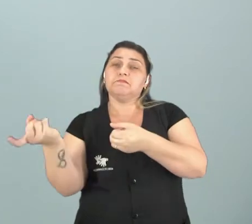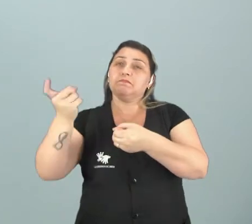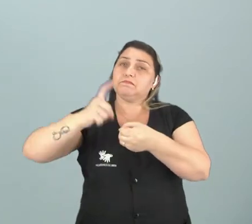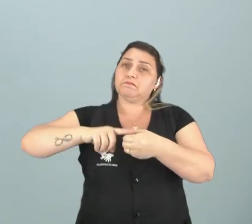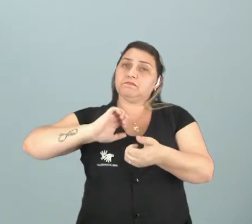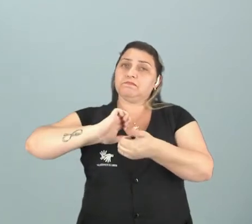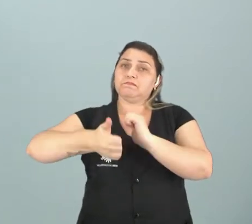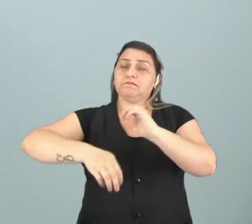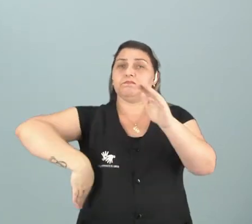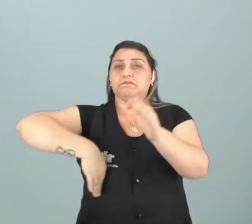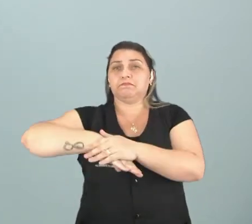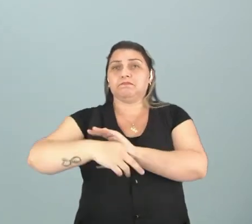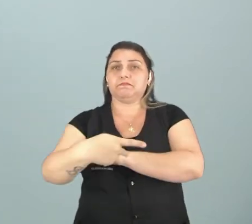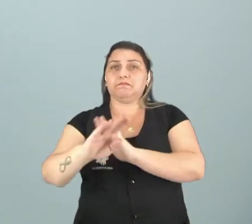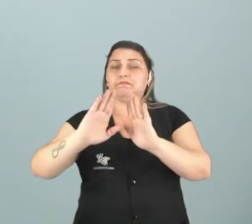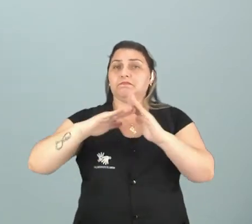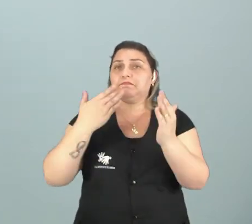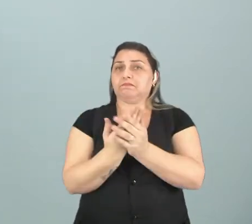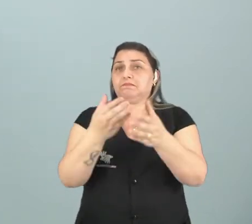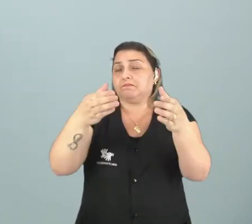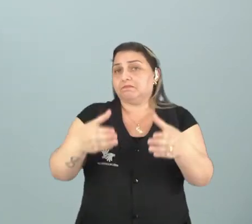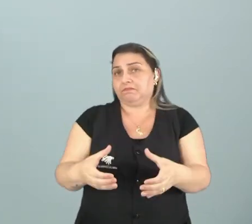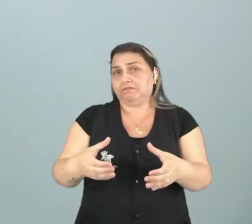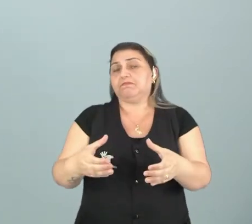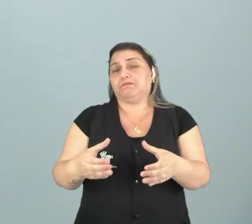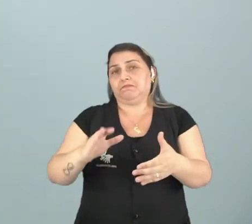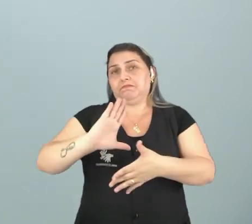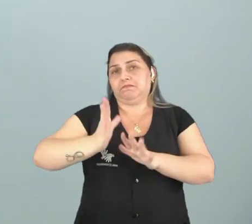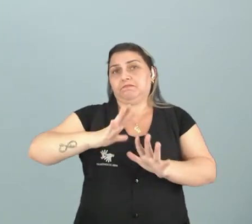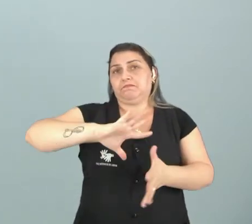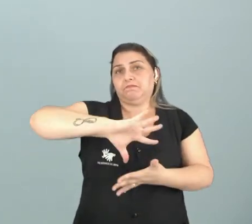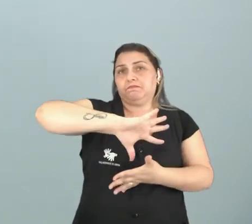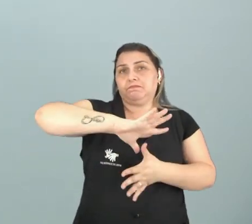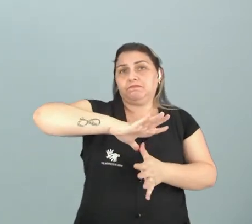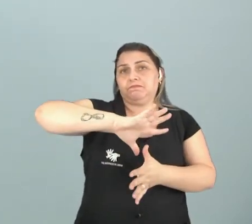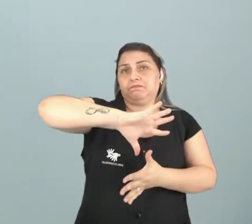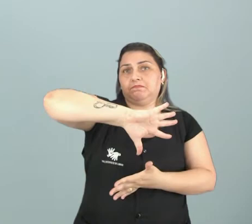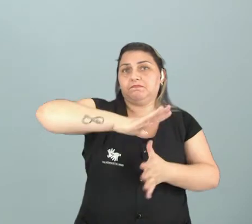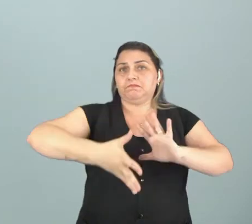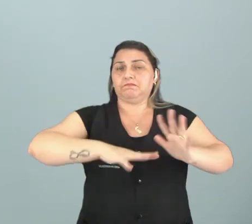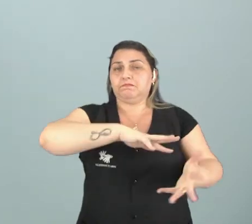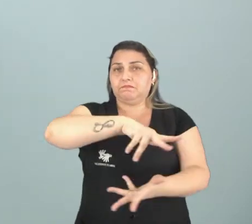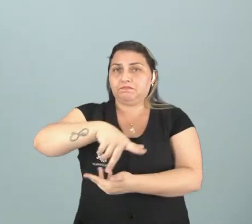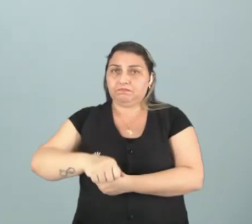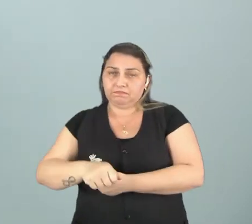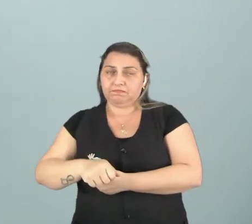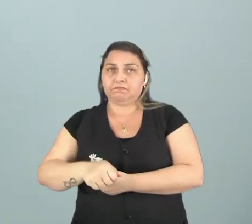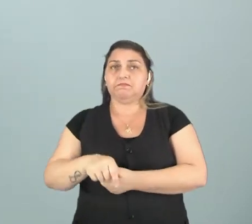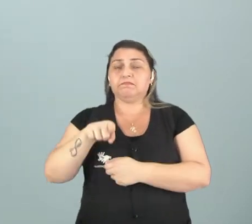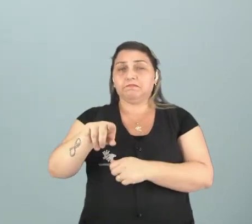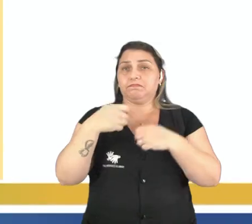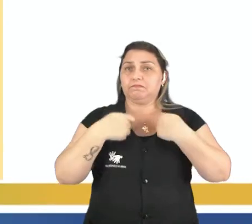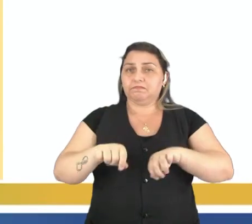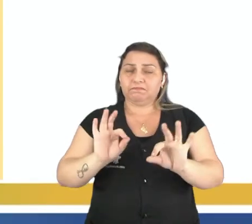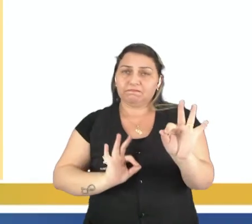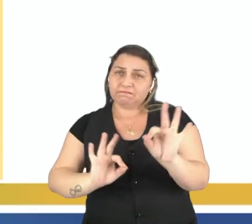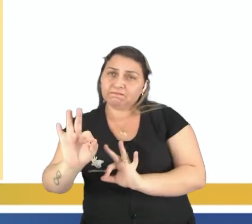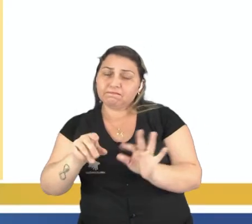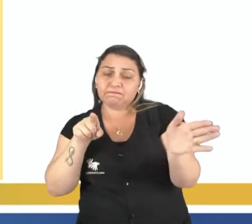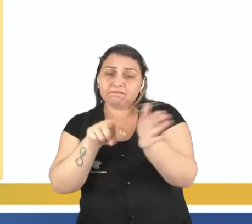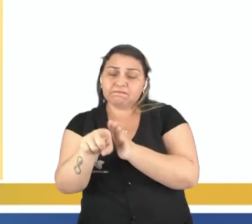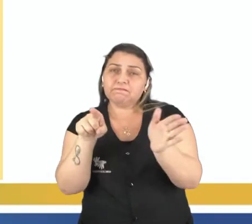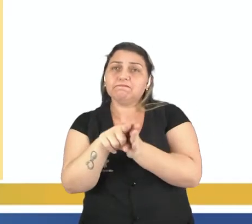ao futebol na sua escola, no bairro, durante a pandemia. Vamos lá, você precisa elaborar